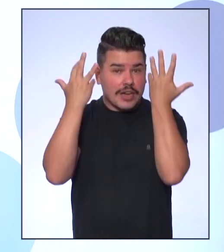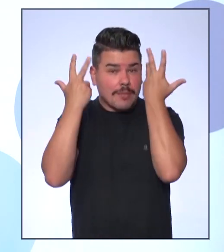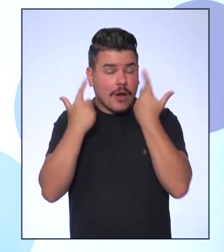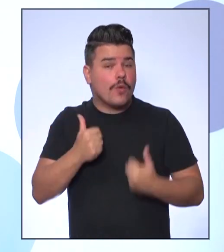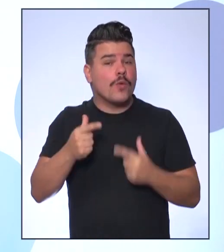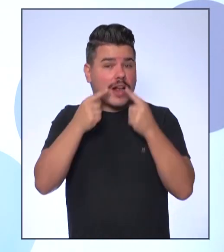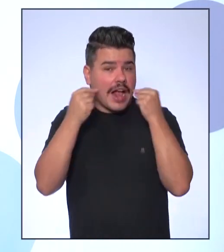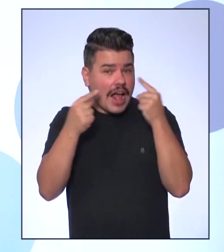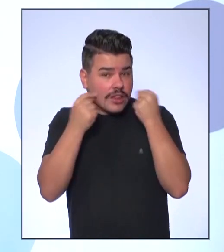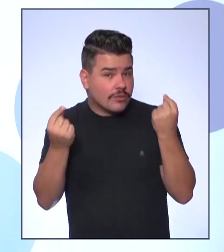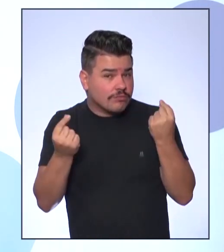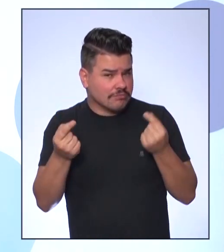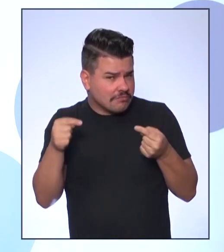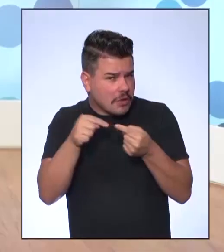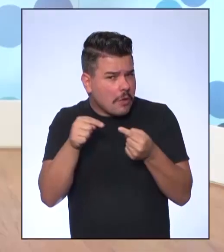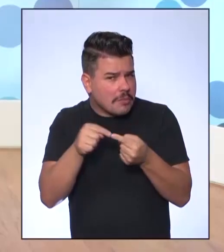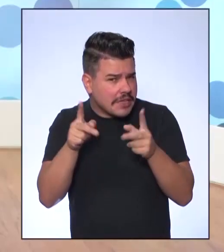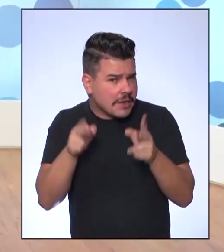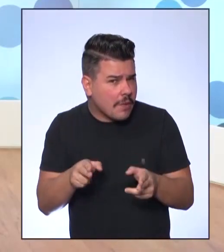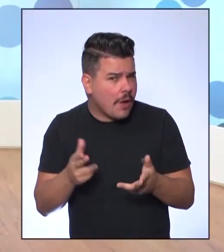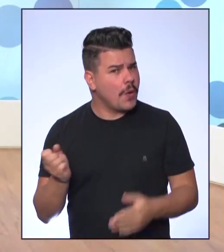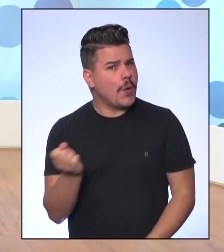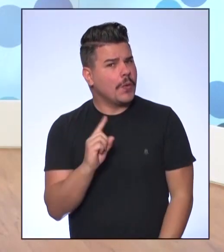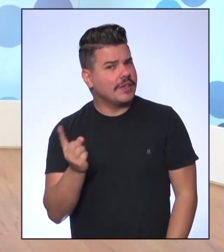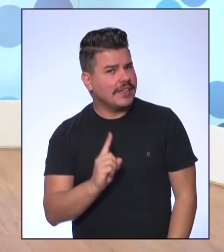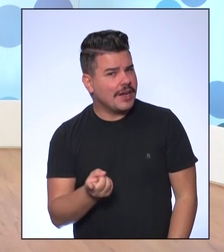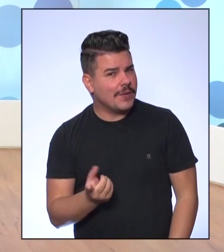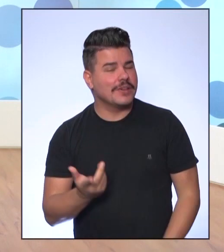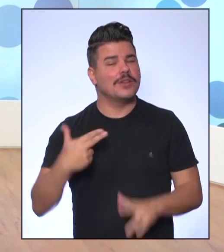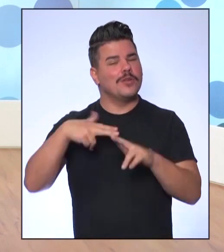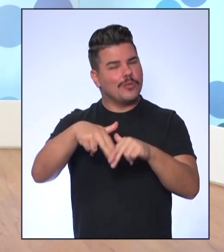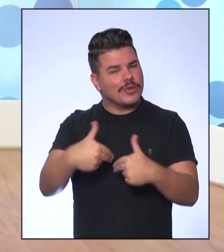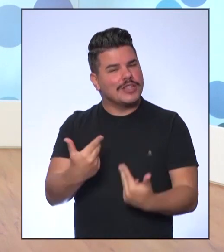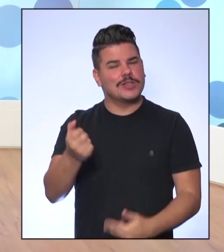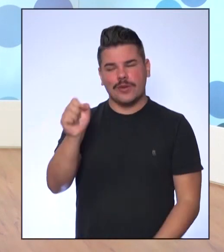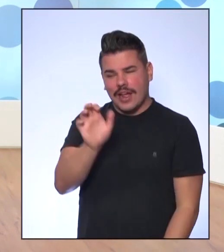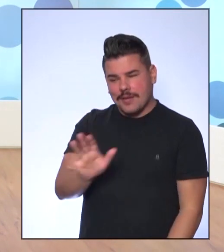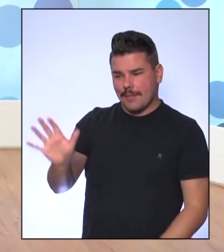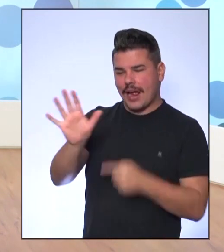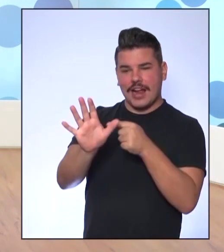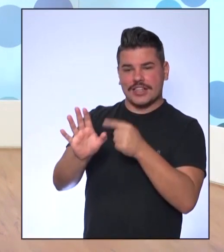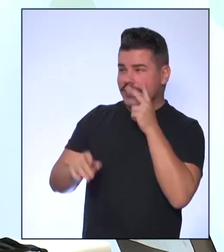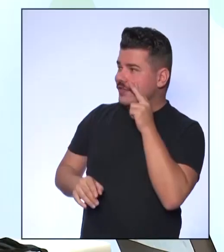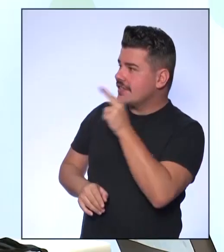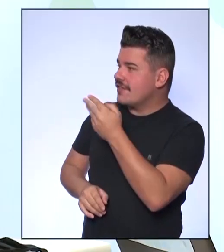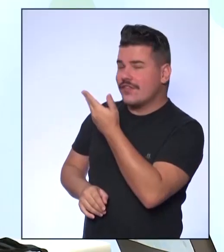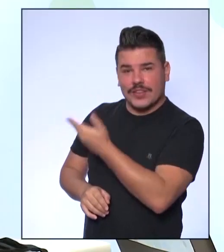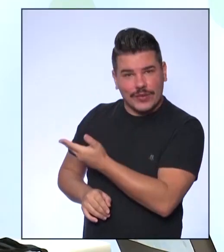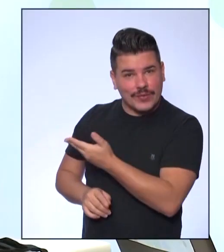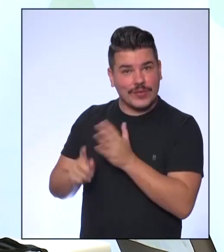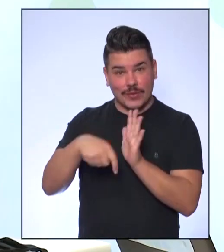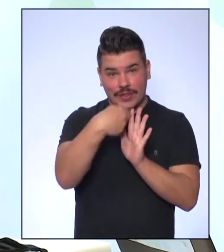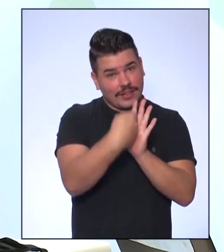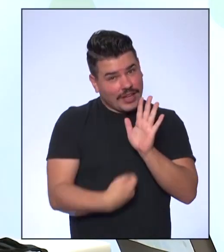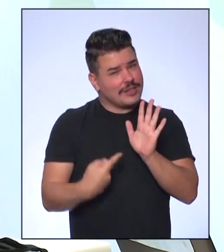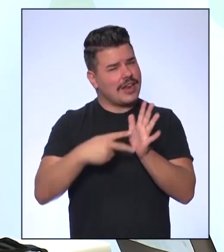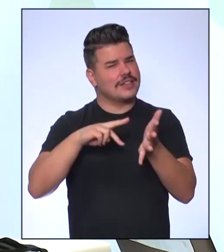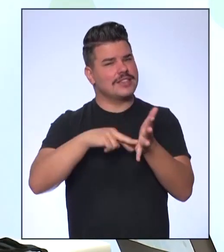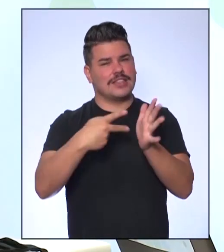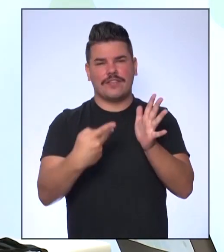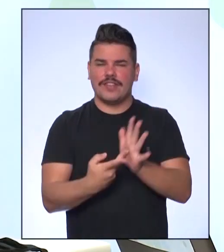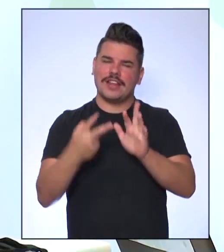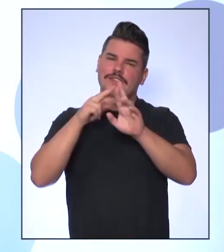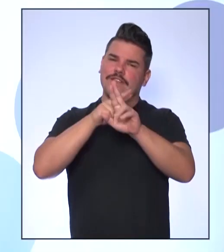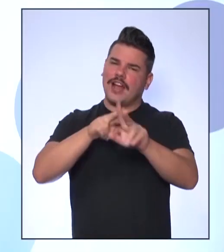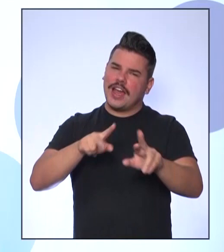mesmo sentido? Isso, é interessante, né? Por isso que a imagem presente no texto, ela diz muito, tem